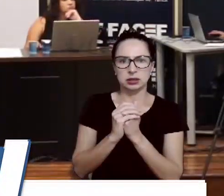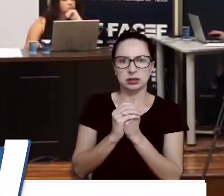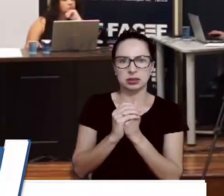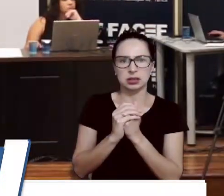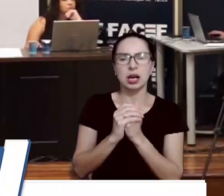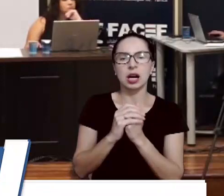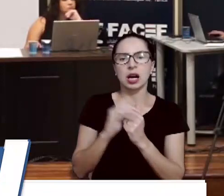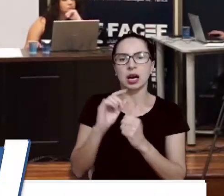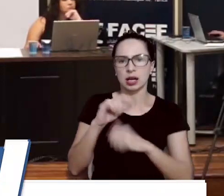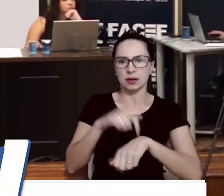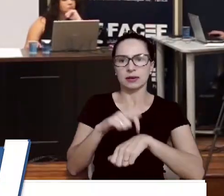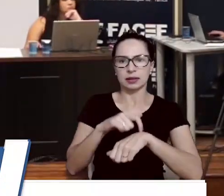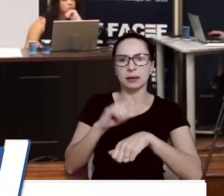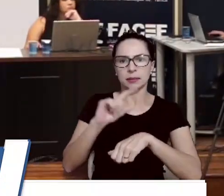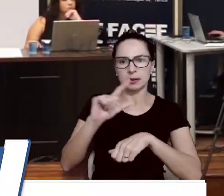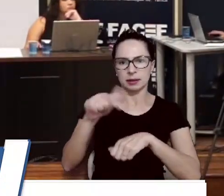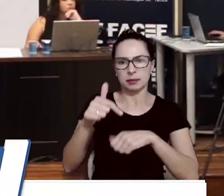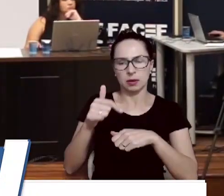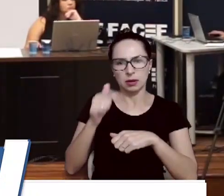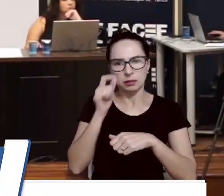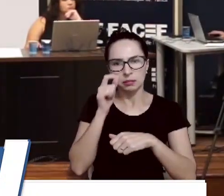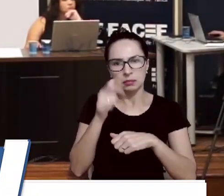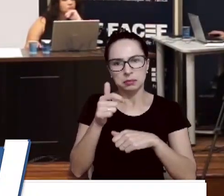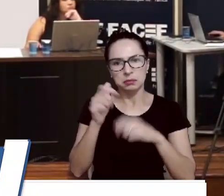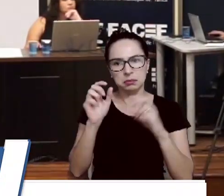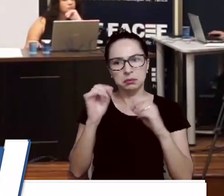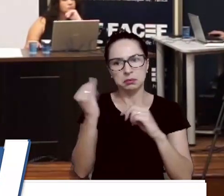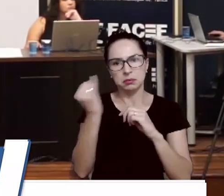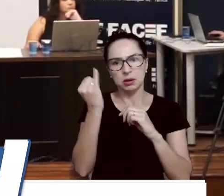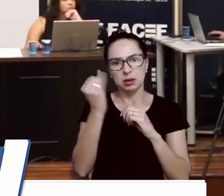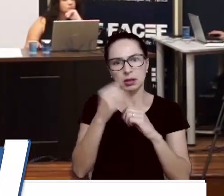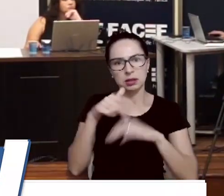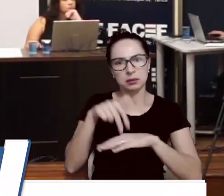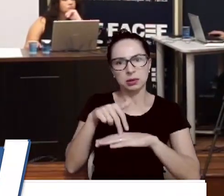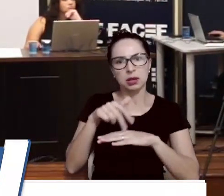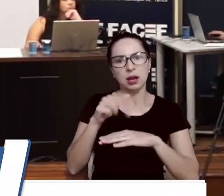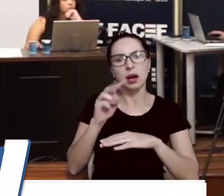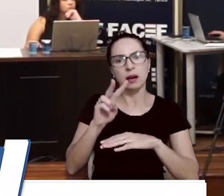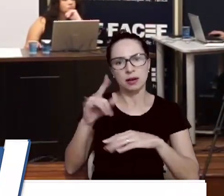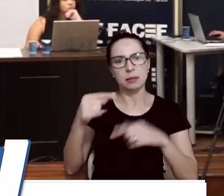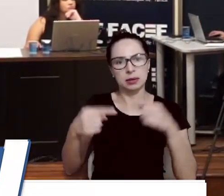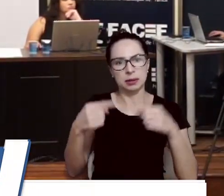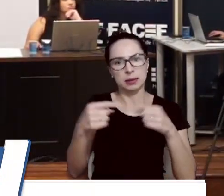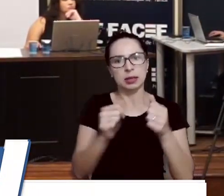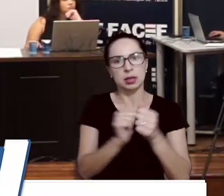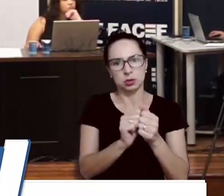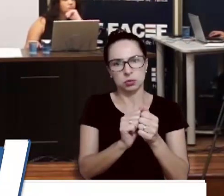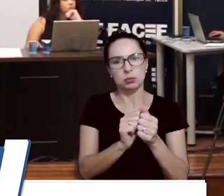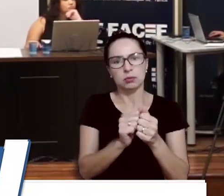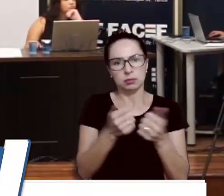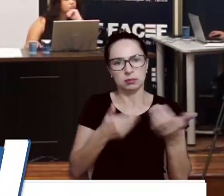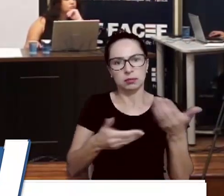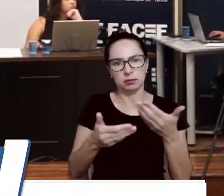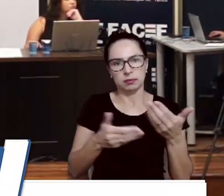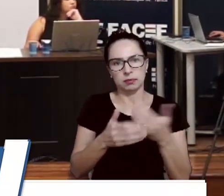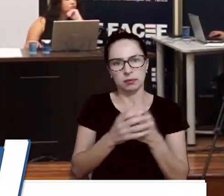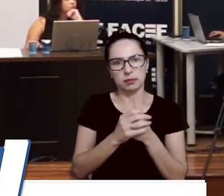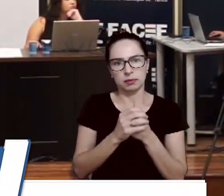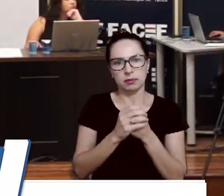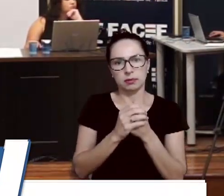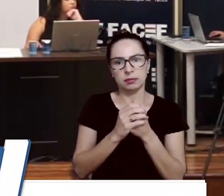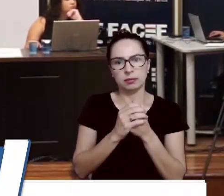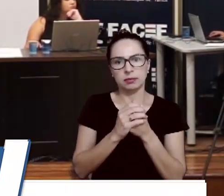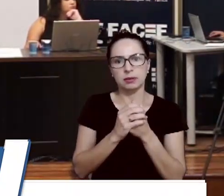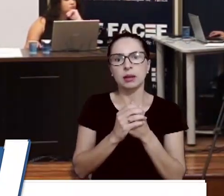o tá assunto é interessante. Já que você está na tribuna, vamos discutir com você também esse assunto. Claro. Só quero saber se eu tenho meu tempo de fala